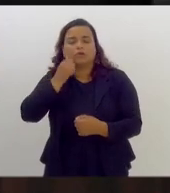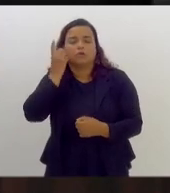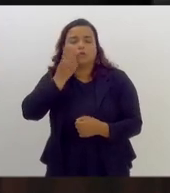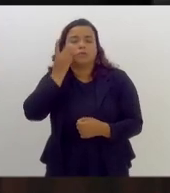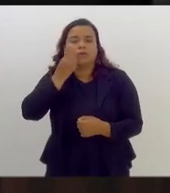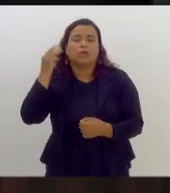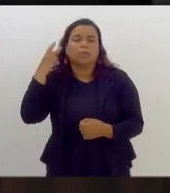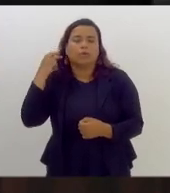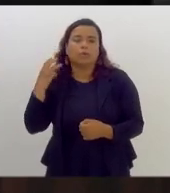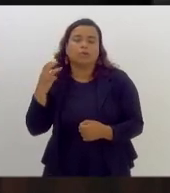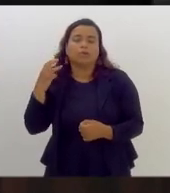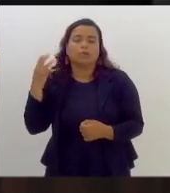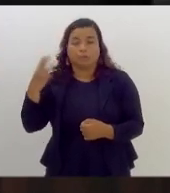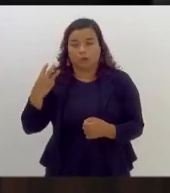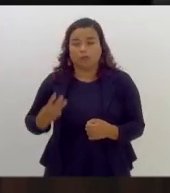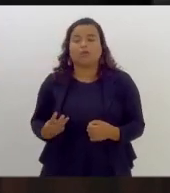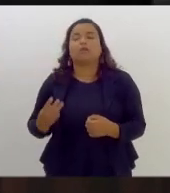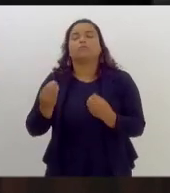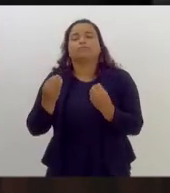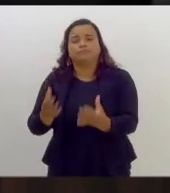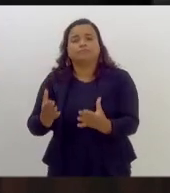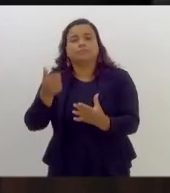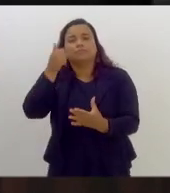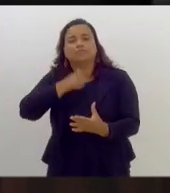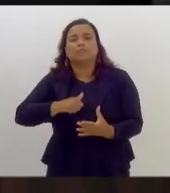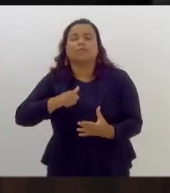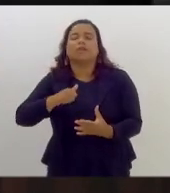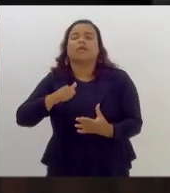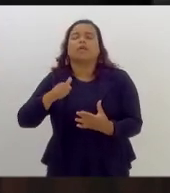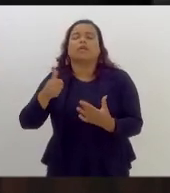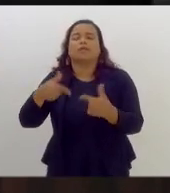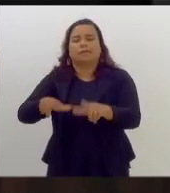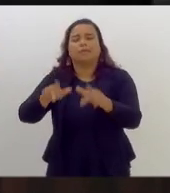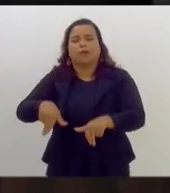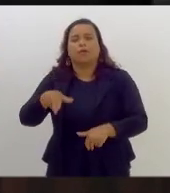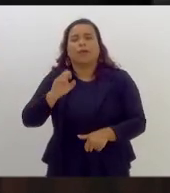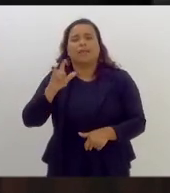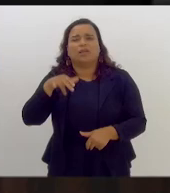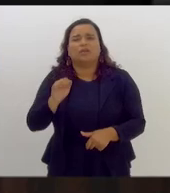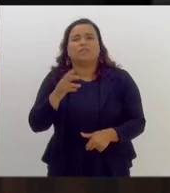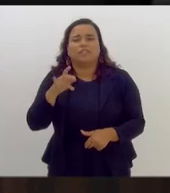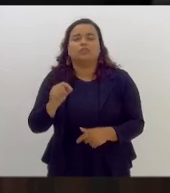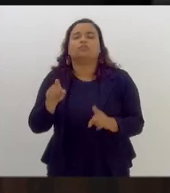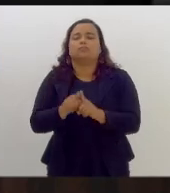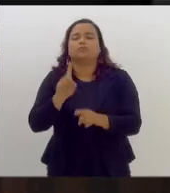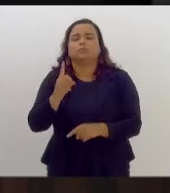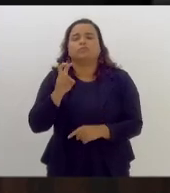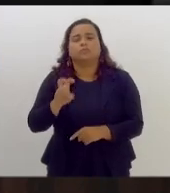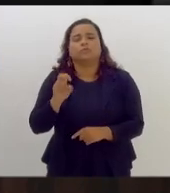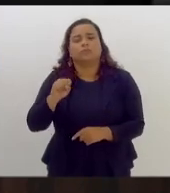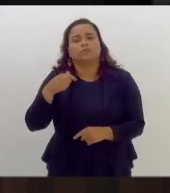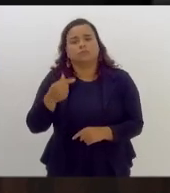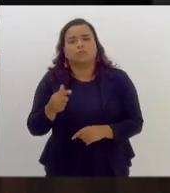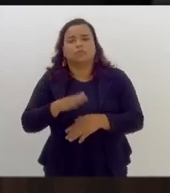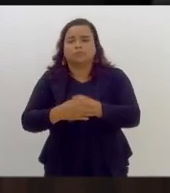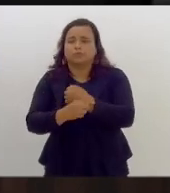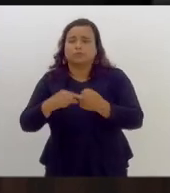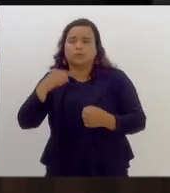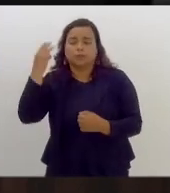concede o diploma Poucins a Eliane Freixo. Projeto de resolução 1587 de 22, de autoria da deputada Mônica